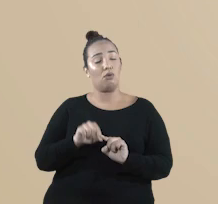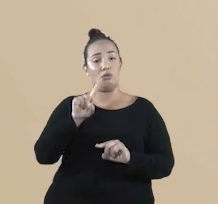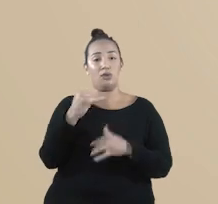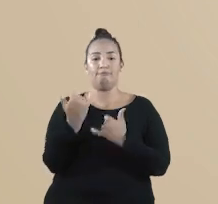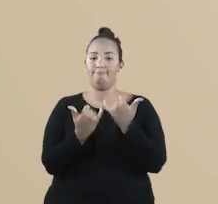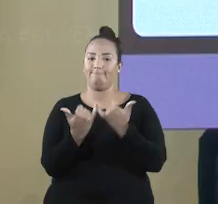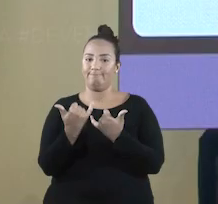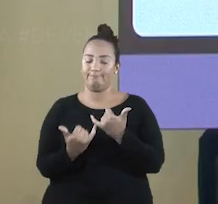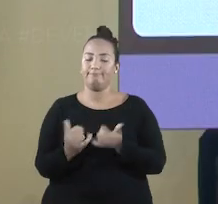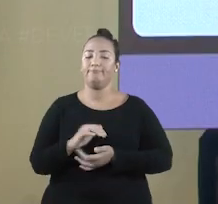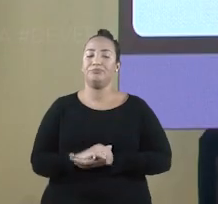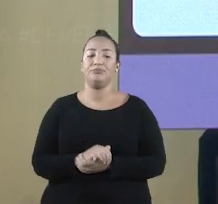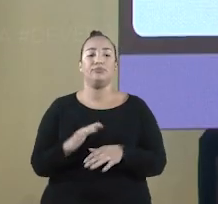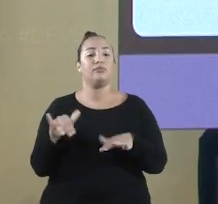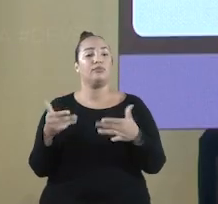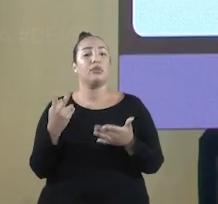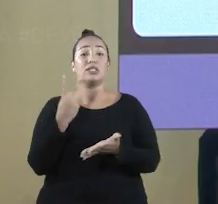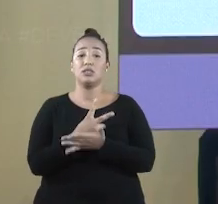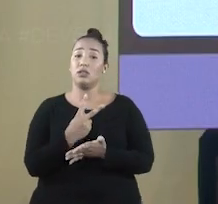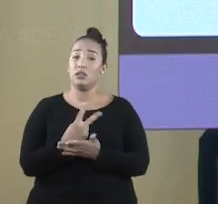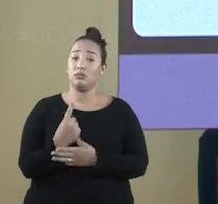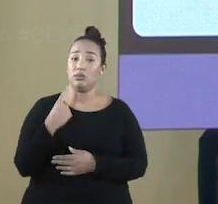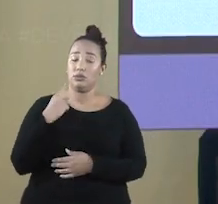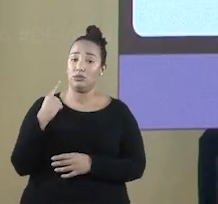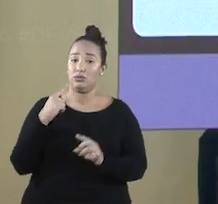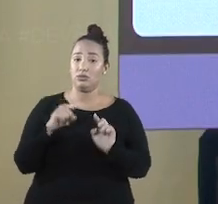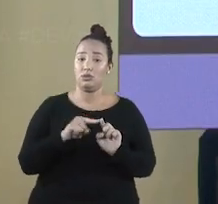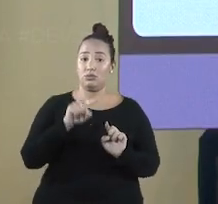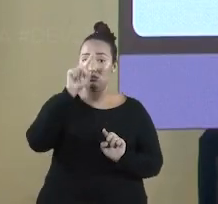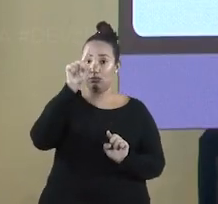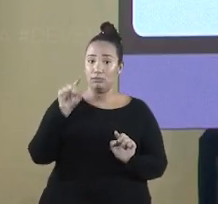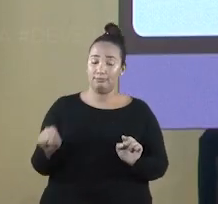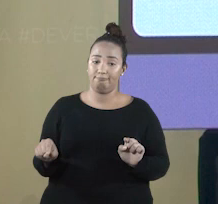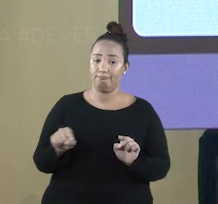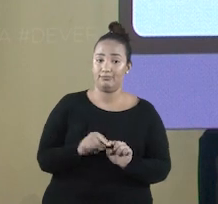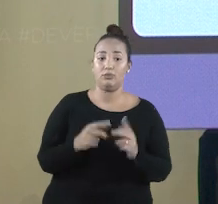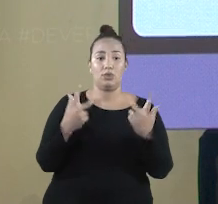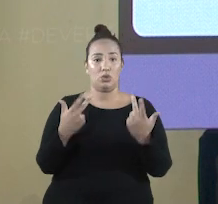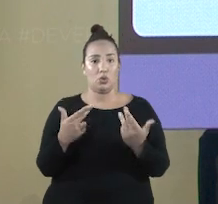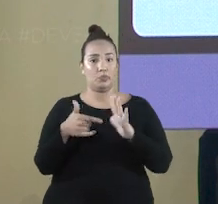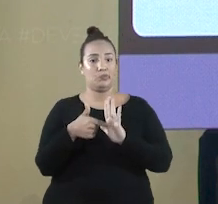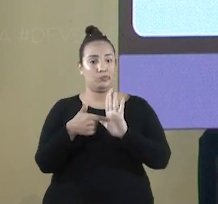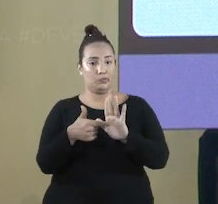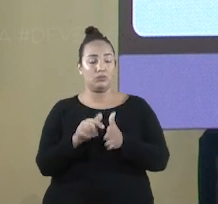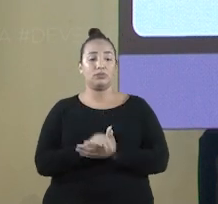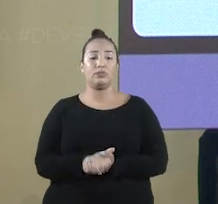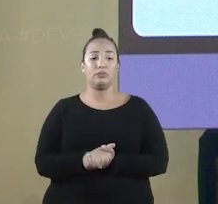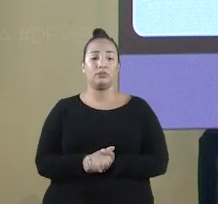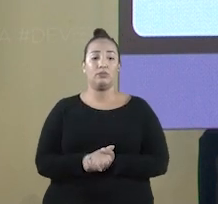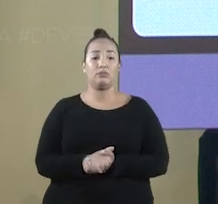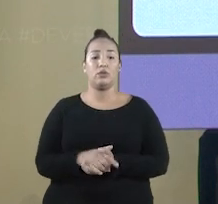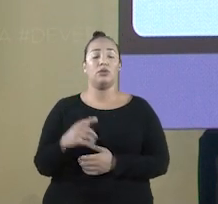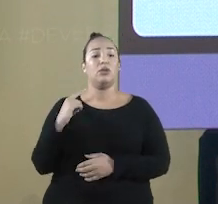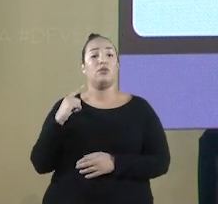entre si. Então, toda vez que eu tiver um triângulo retângulo, como temos aqui, e tivermos